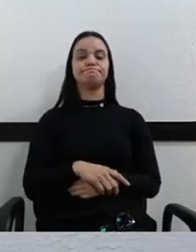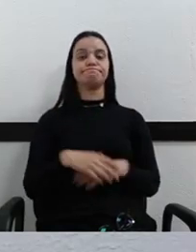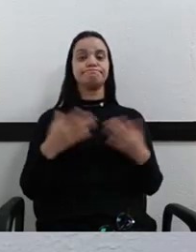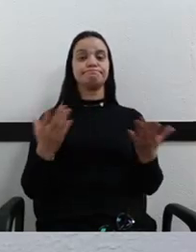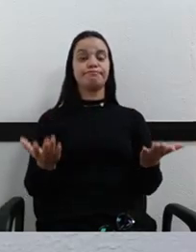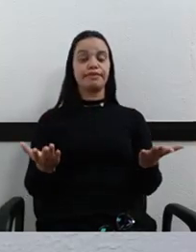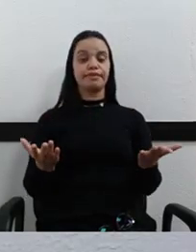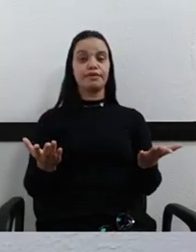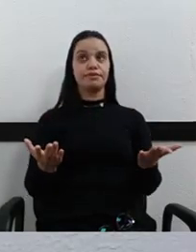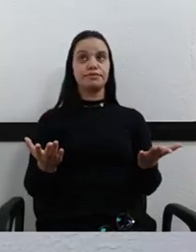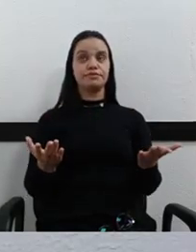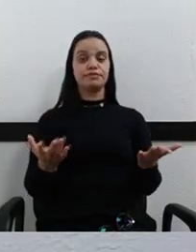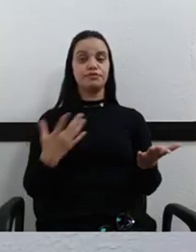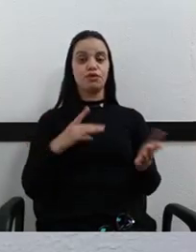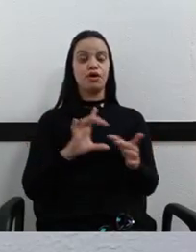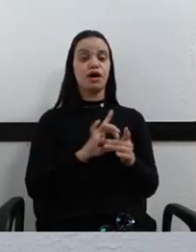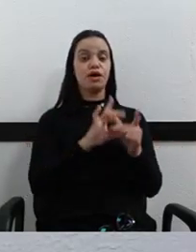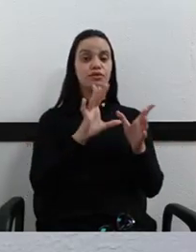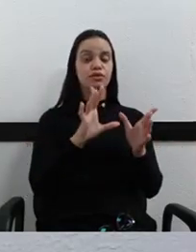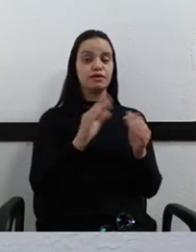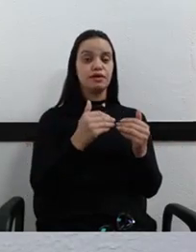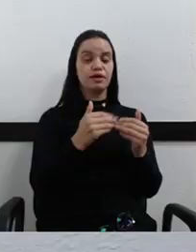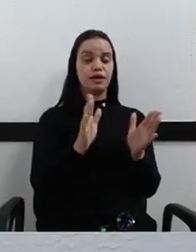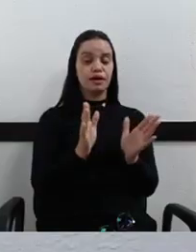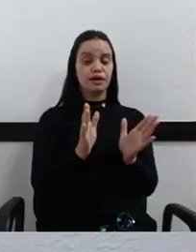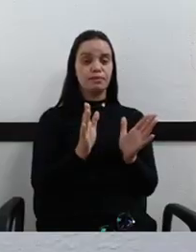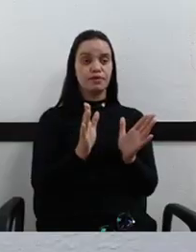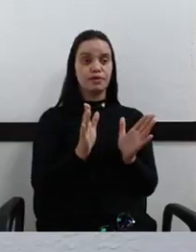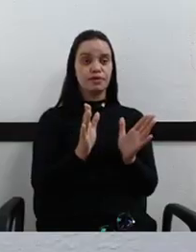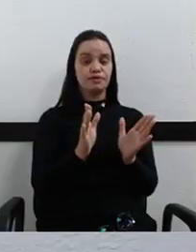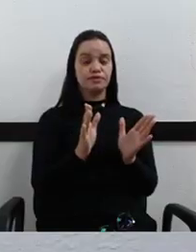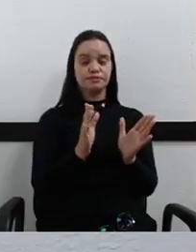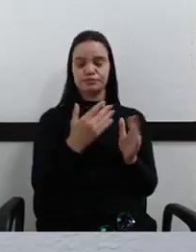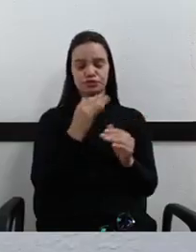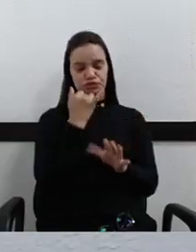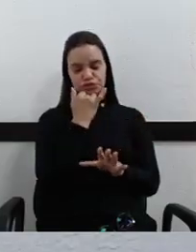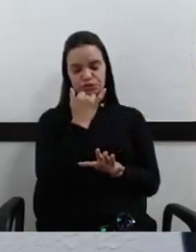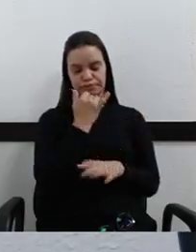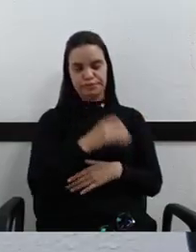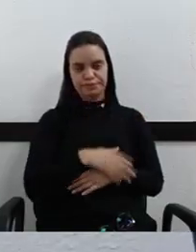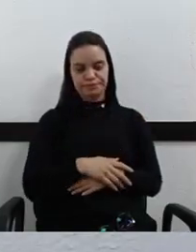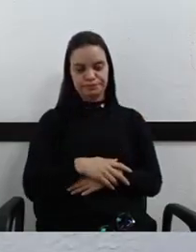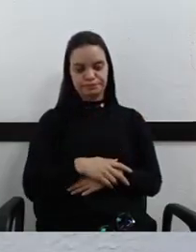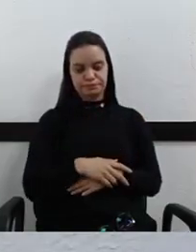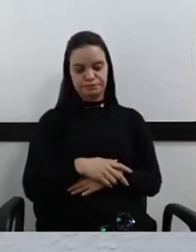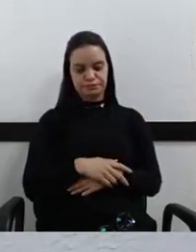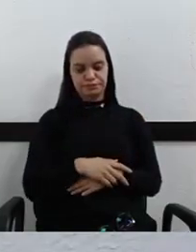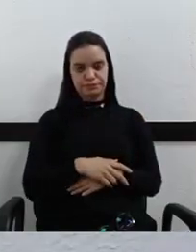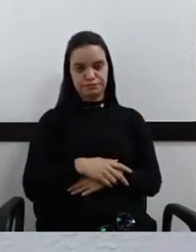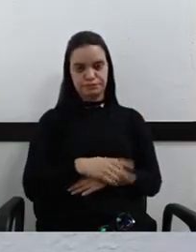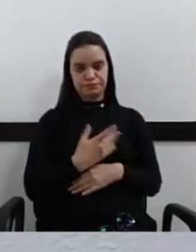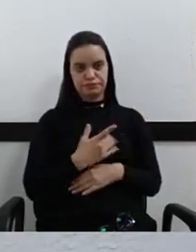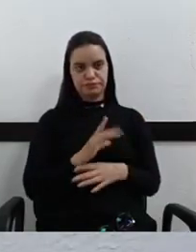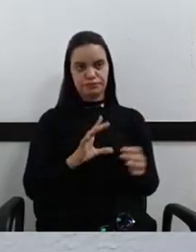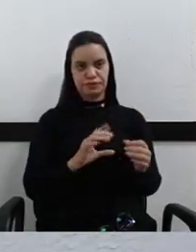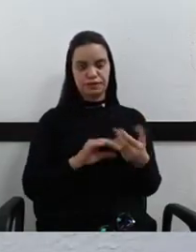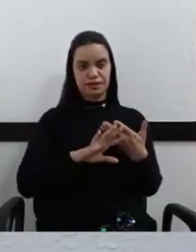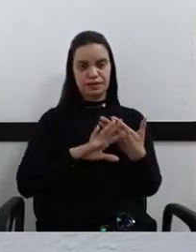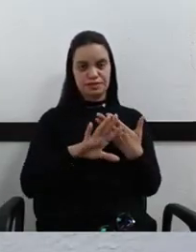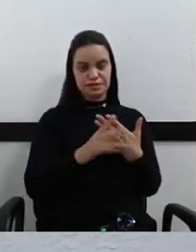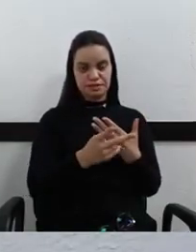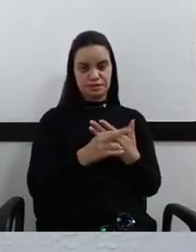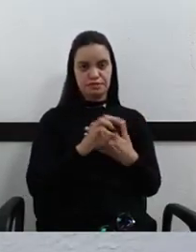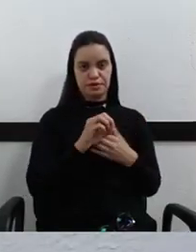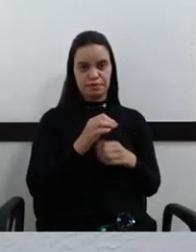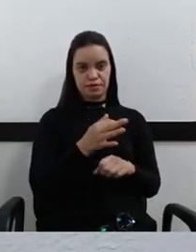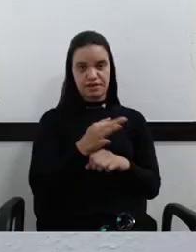Então, ficou autorizado, então, a abertura do sistema, não. O indeferimento das licenças prêmios e das